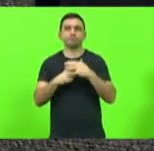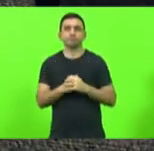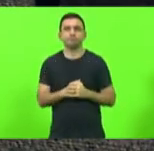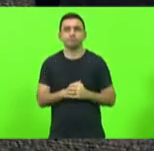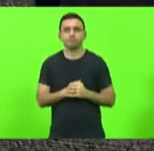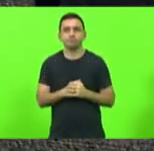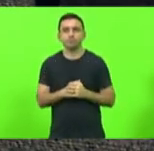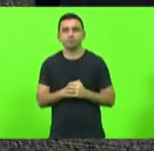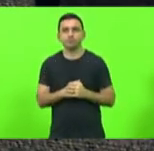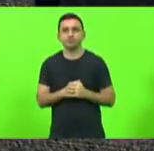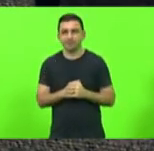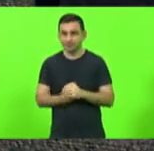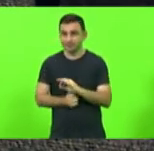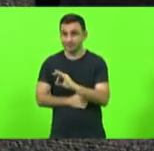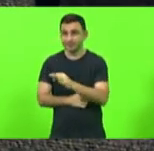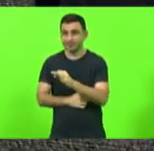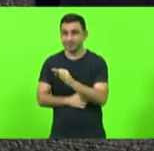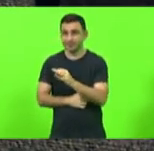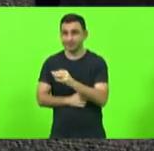Não é mesmo, companheirada?